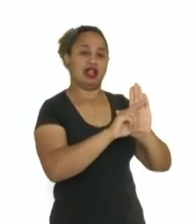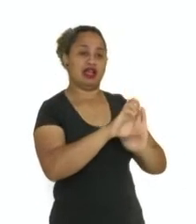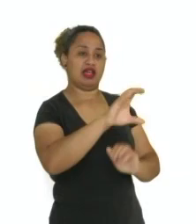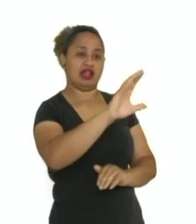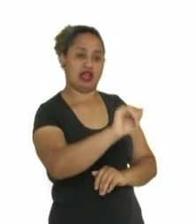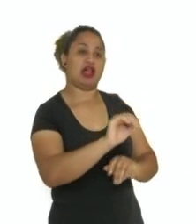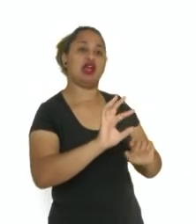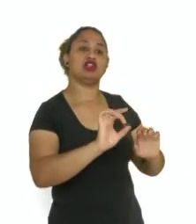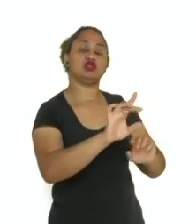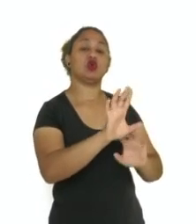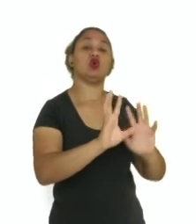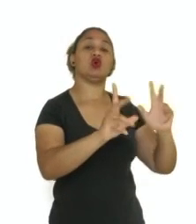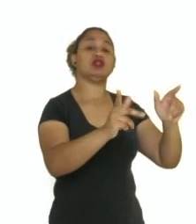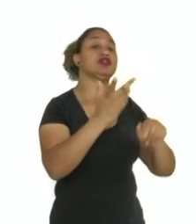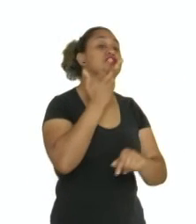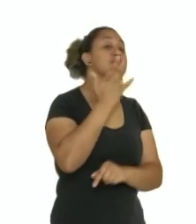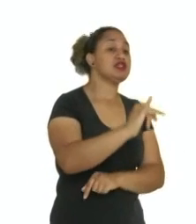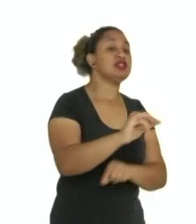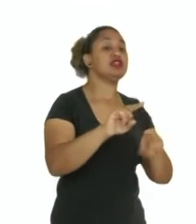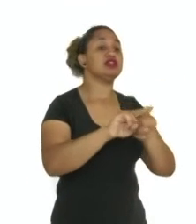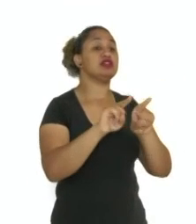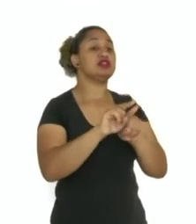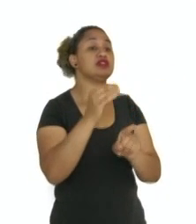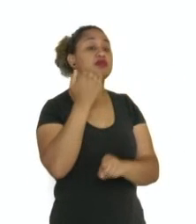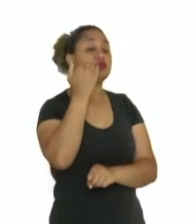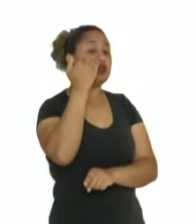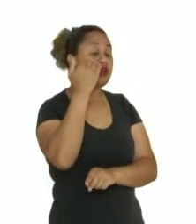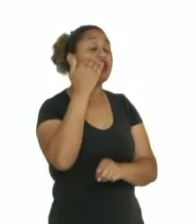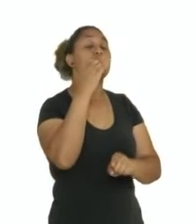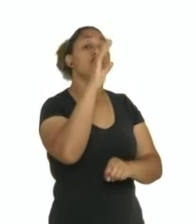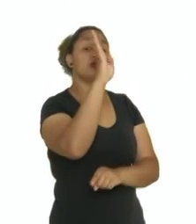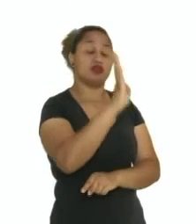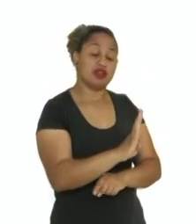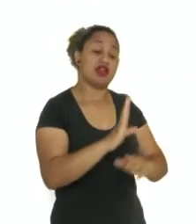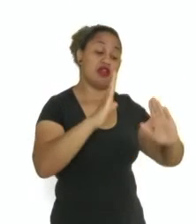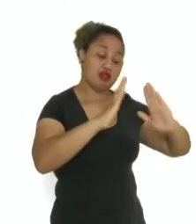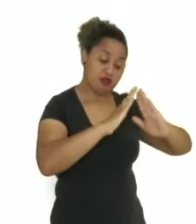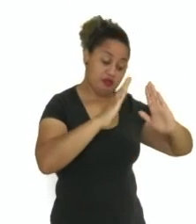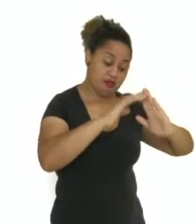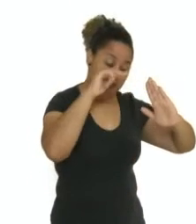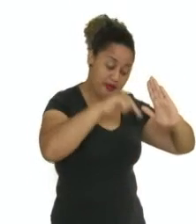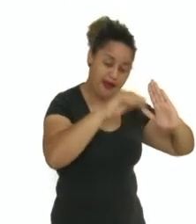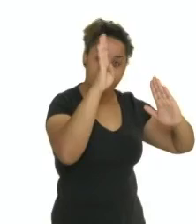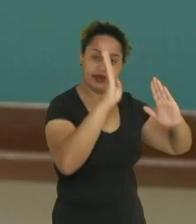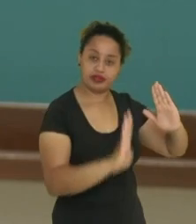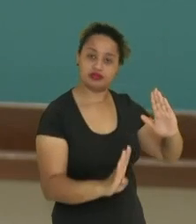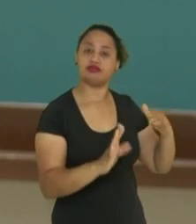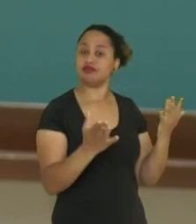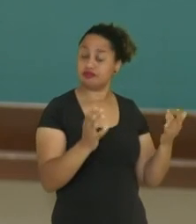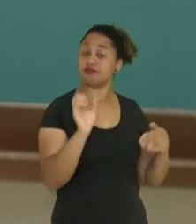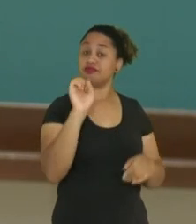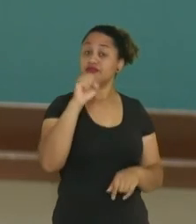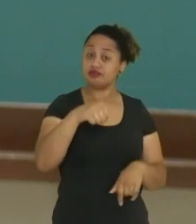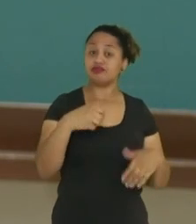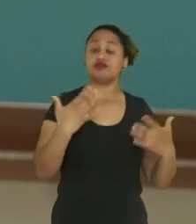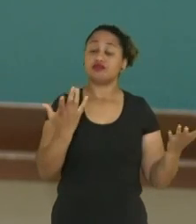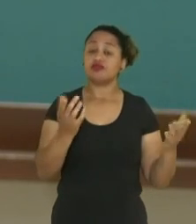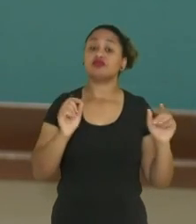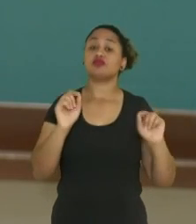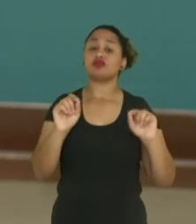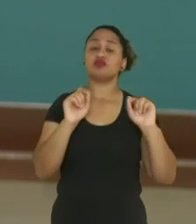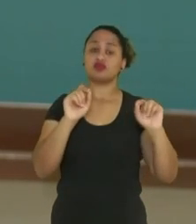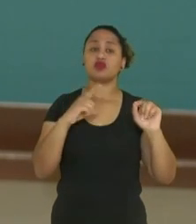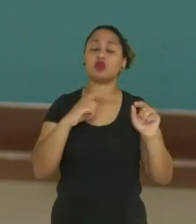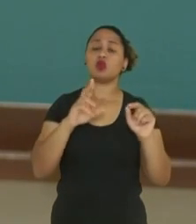todas as crianças e adolescentes brasileiros residentes no Brasil. Isso mesmo. Então, essa questão